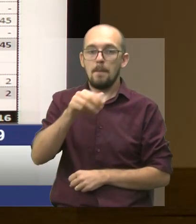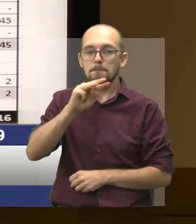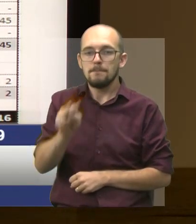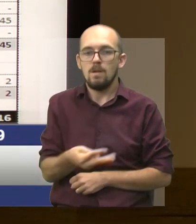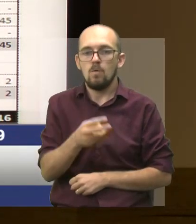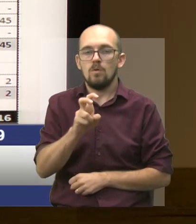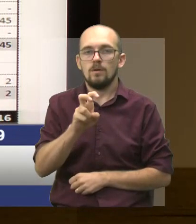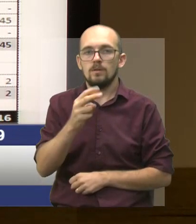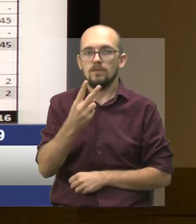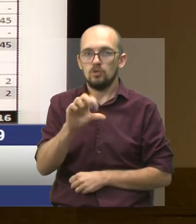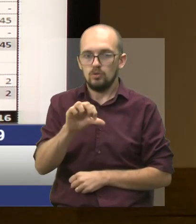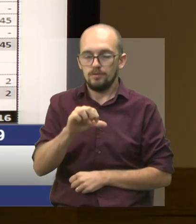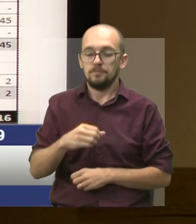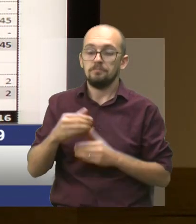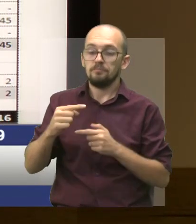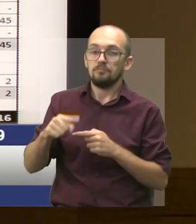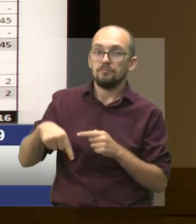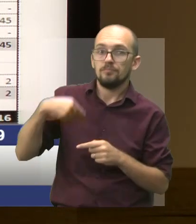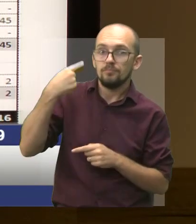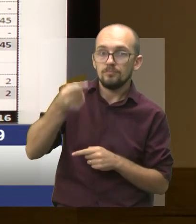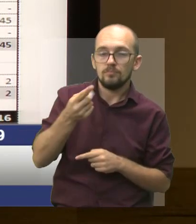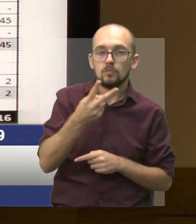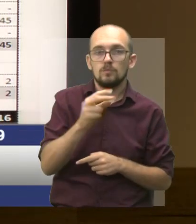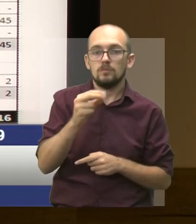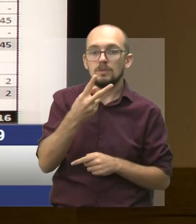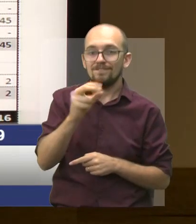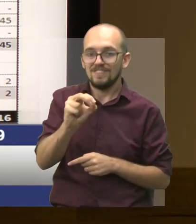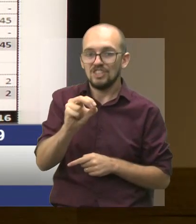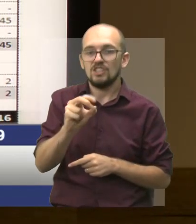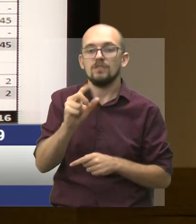R$407.529.000. Para o ano de 2020,